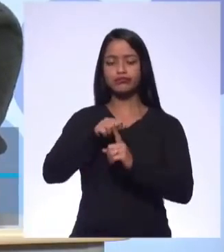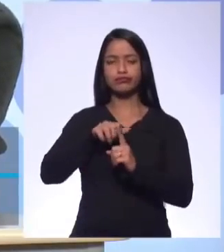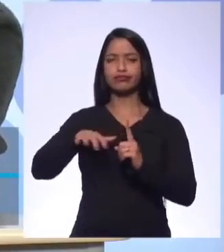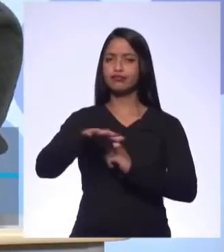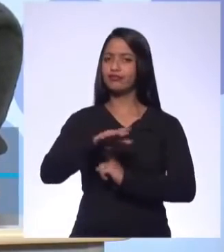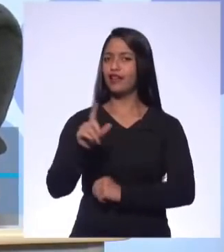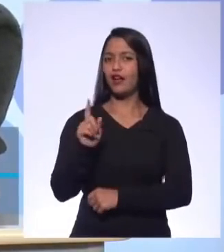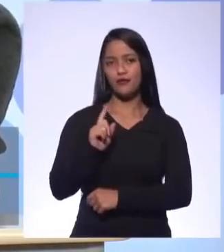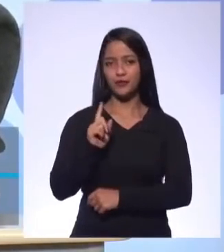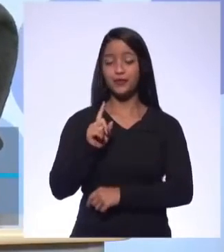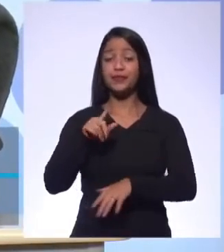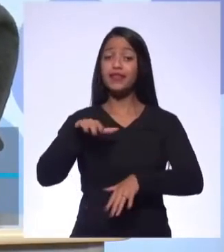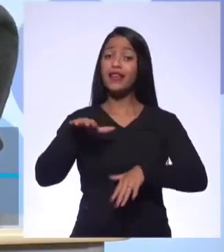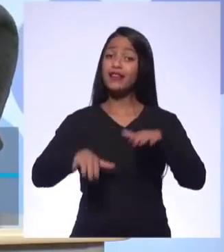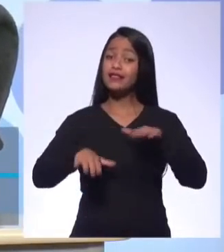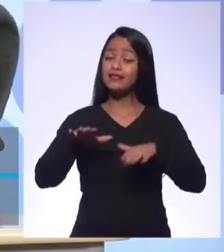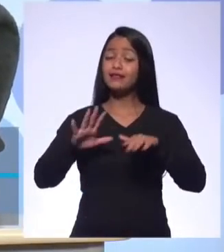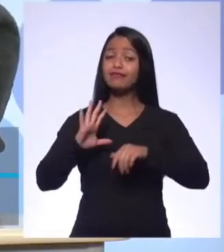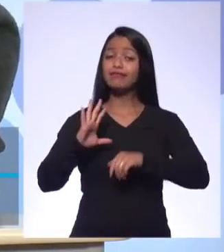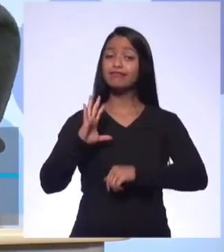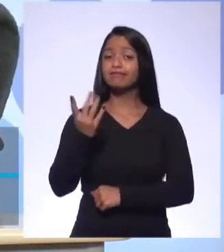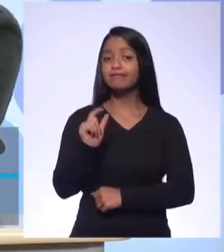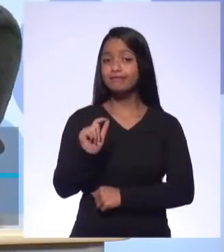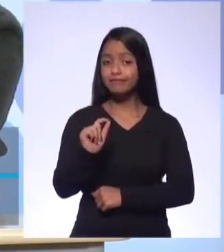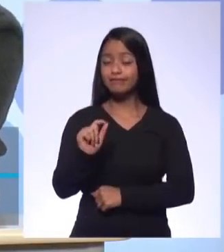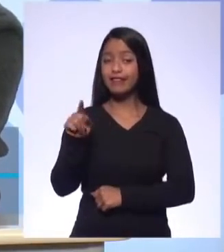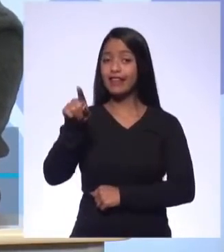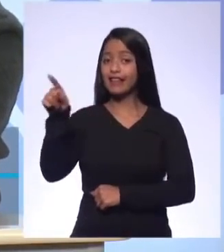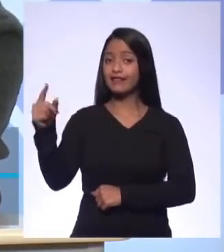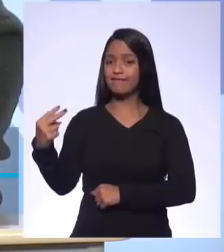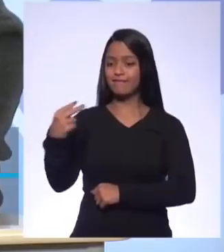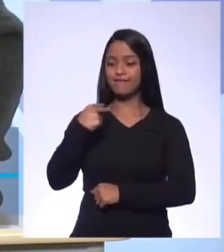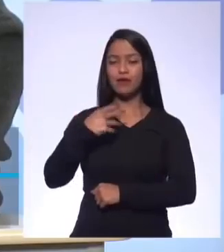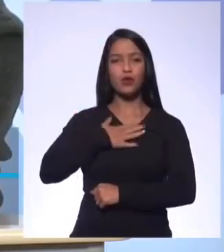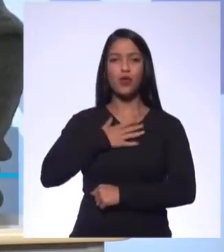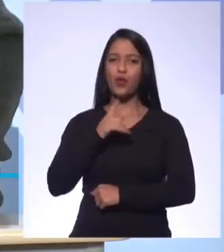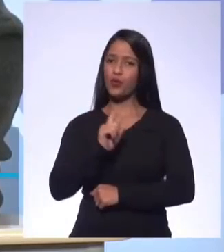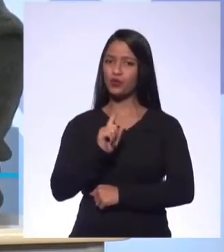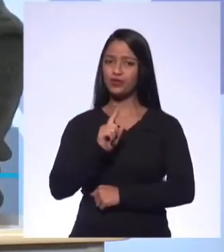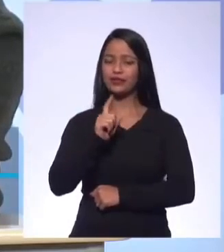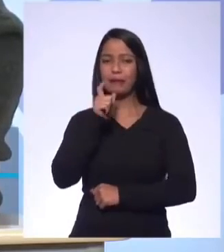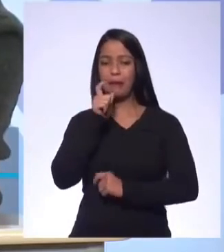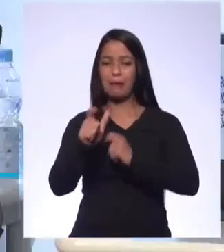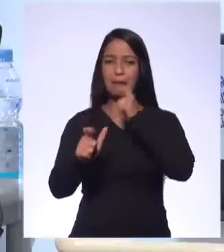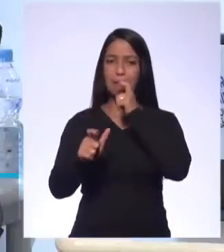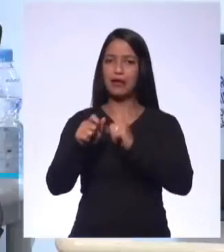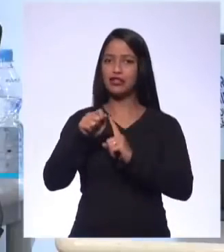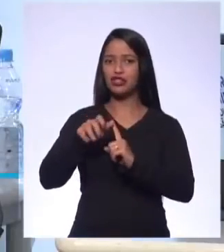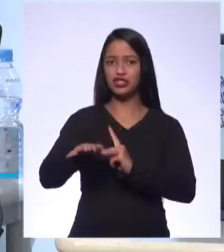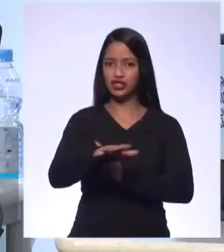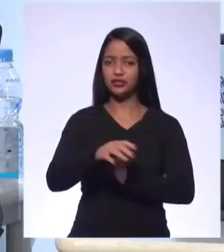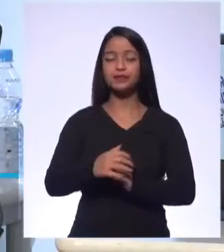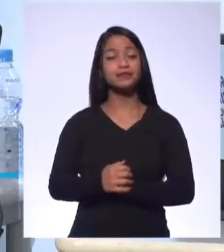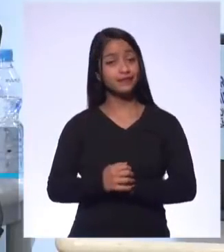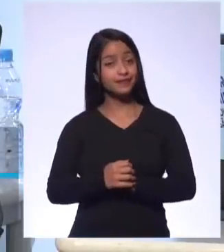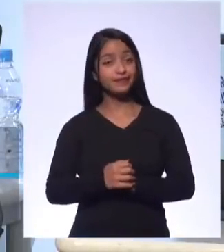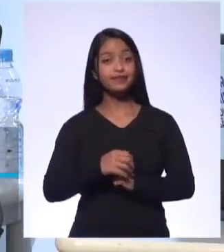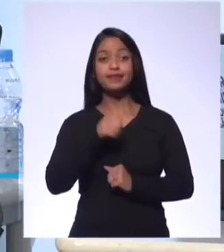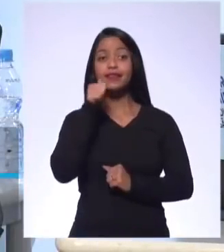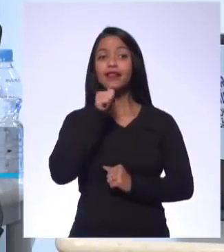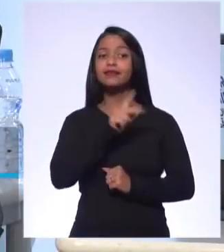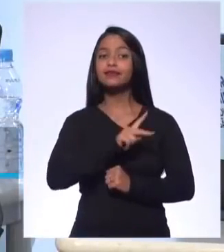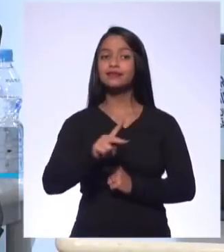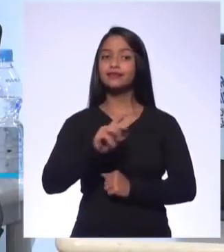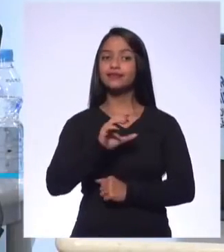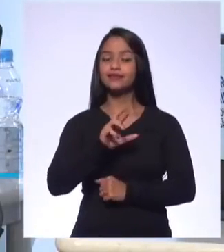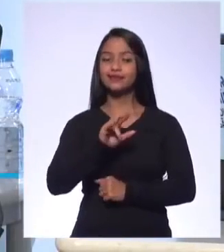comentar futuramente. Mas eles não gostam muito de algumas utilizações. Tá vendo? A Pro Cristina colocou, meu pai falava umas